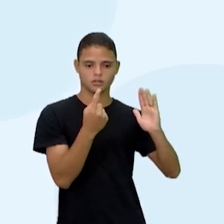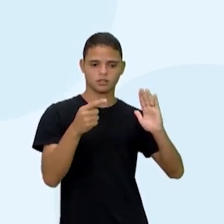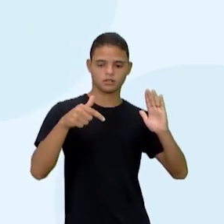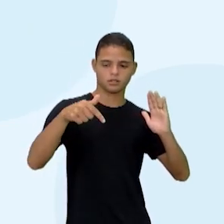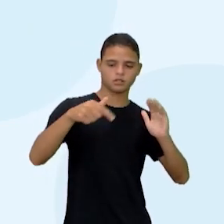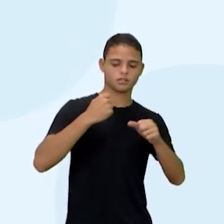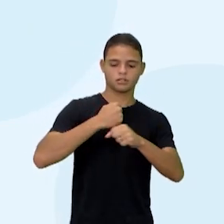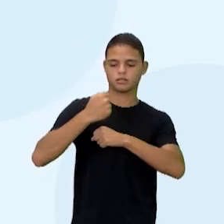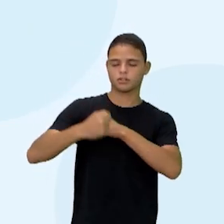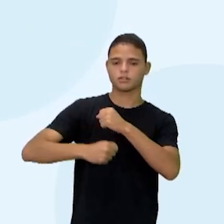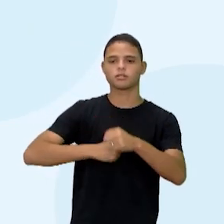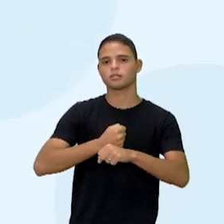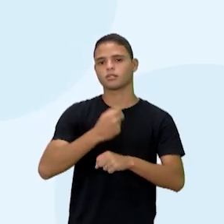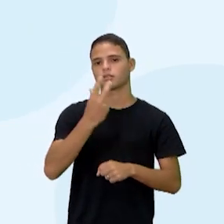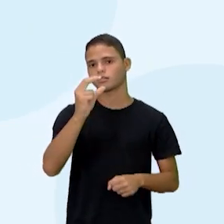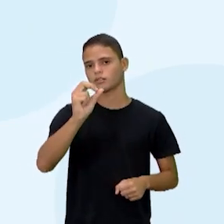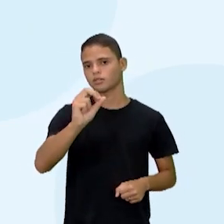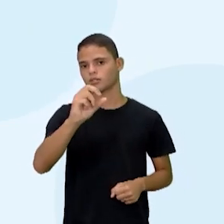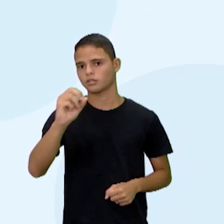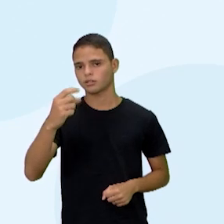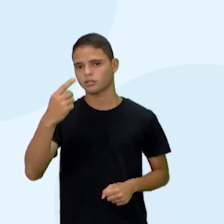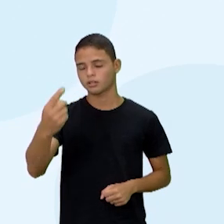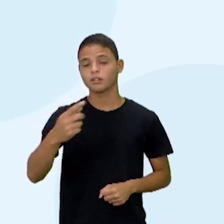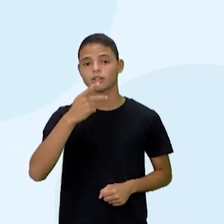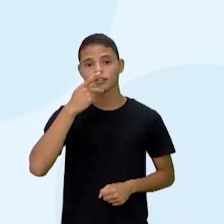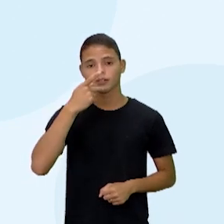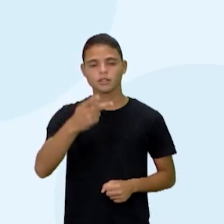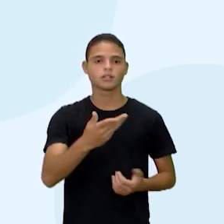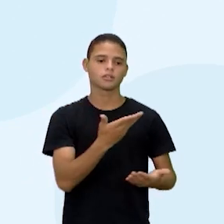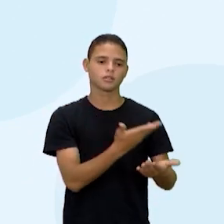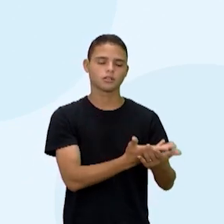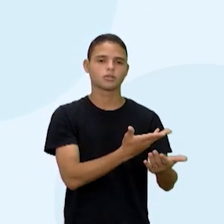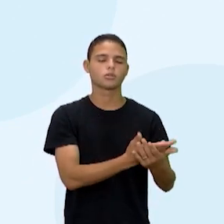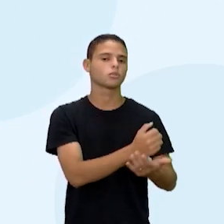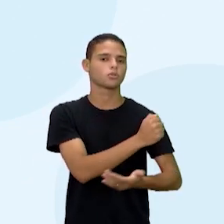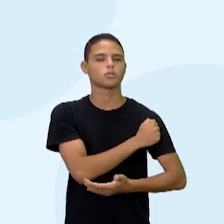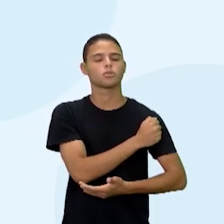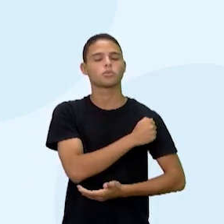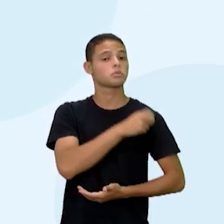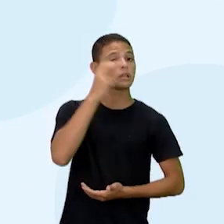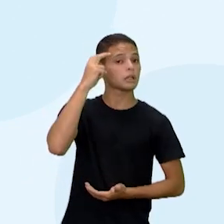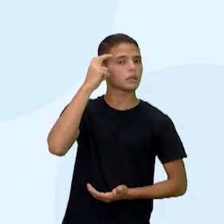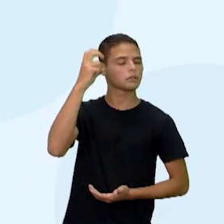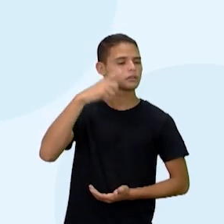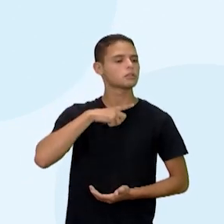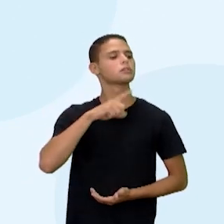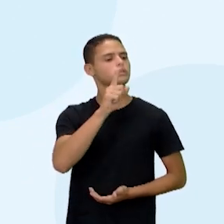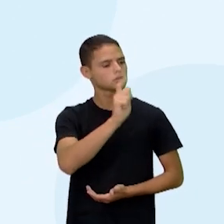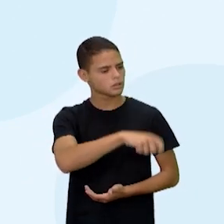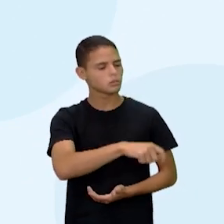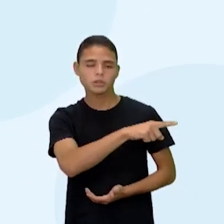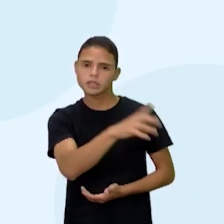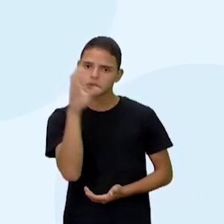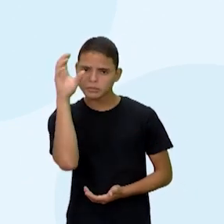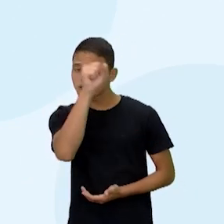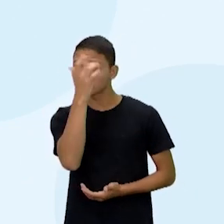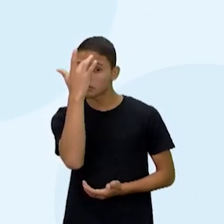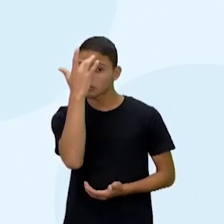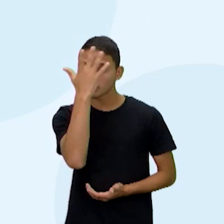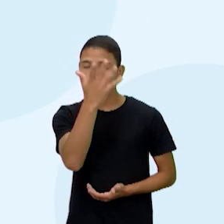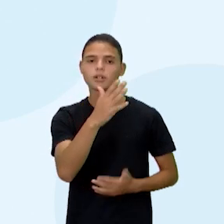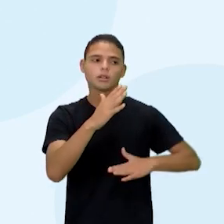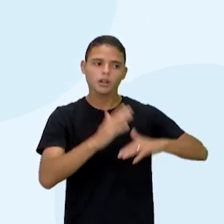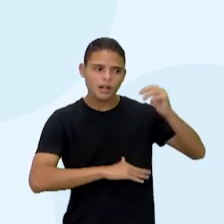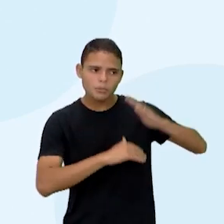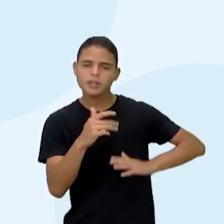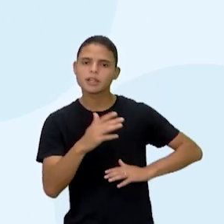de 2001, que fala que os estudantes superdotados, eles têm grande facilidade de aprendizagem, e isso faz com que eles dominem rapidamente